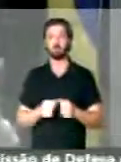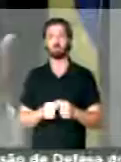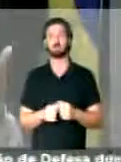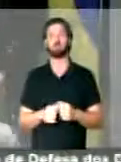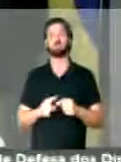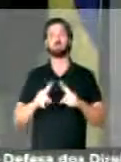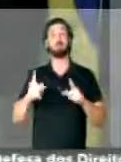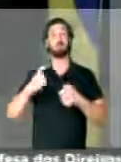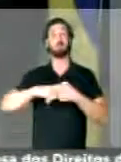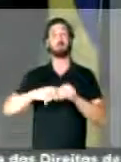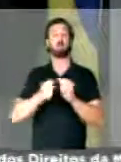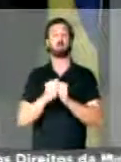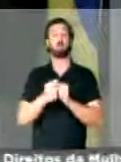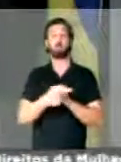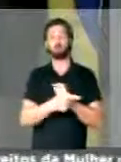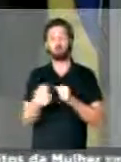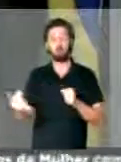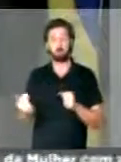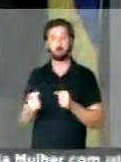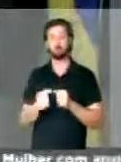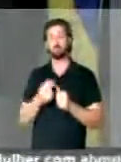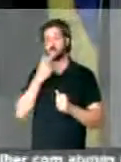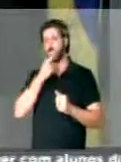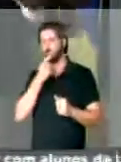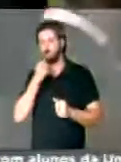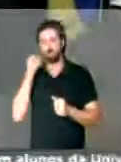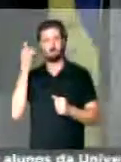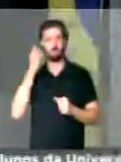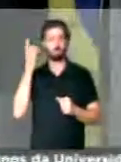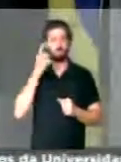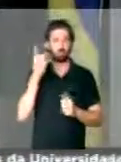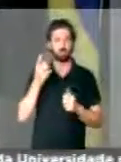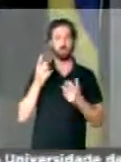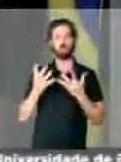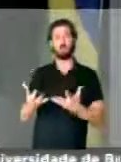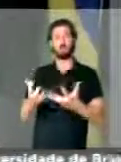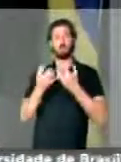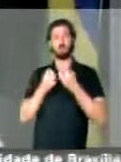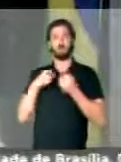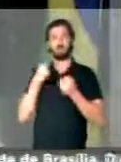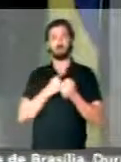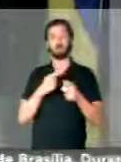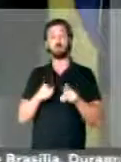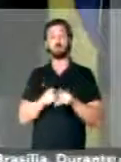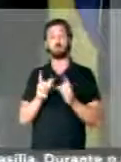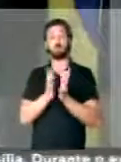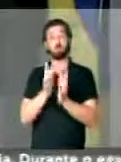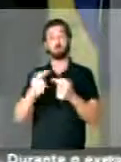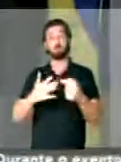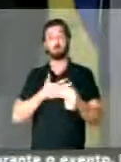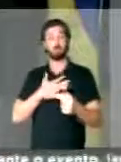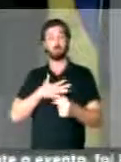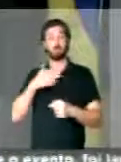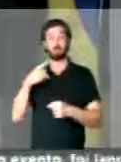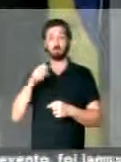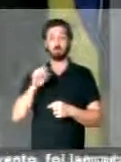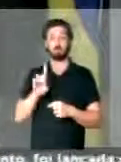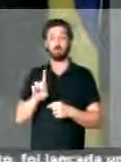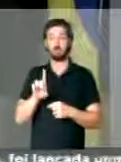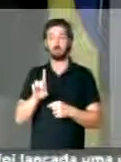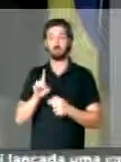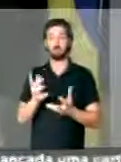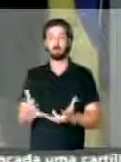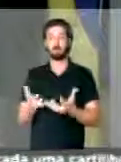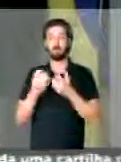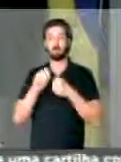com vocês, que são a maioria aqui, homens, deputados, que nos acolhem, e em especial o meu partido, o PSD, que me acolheu